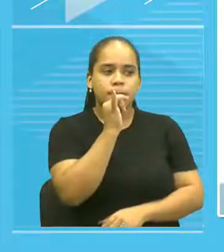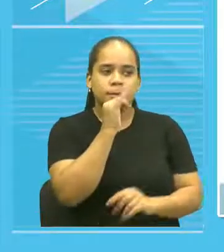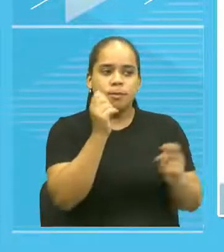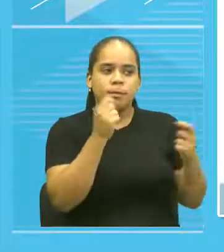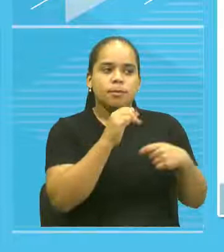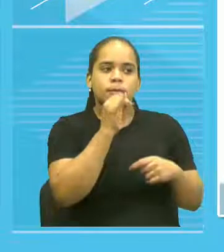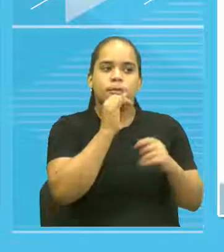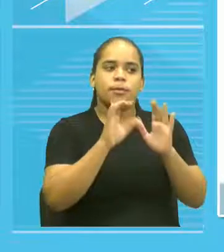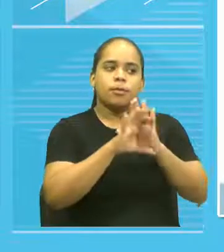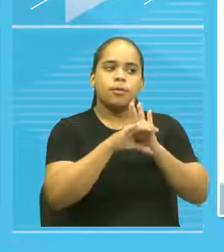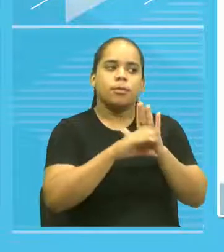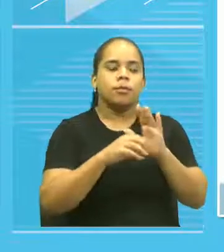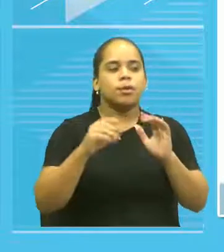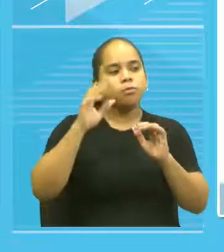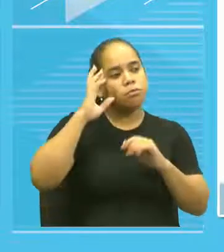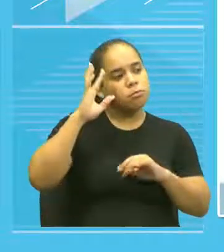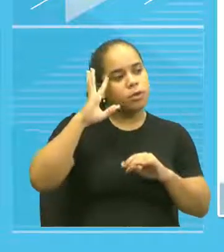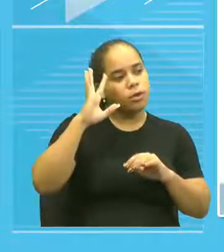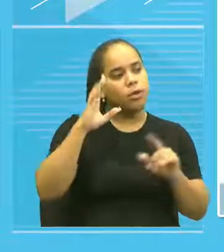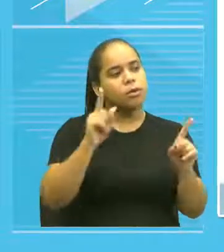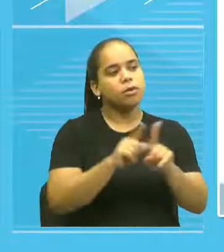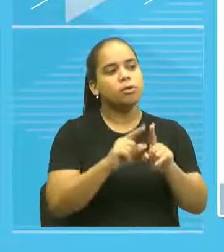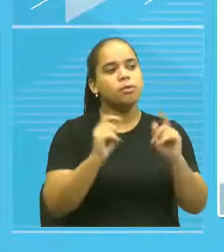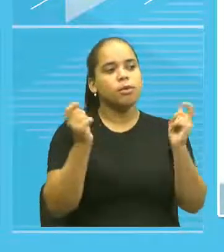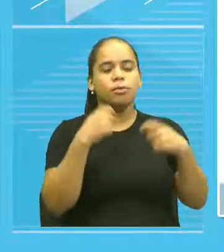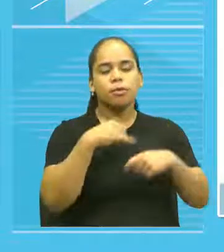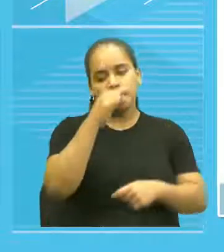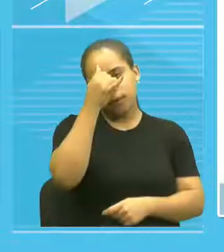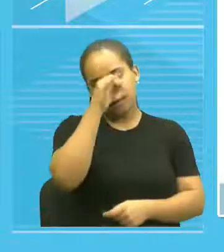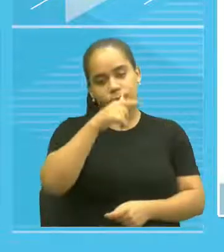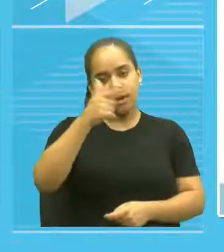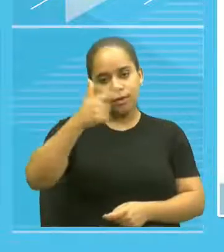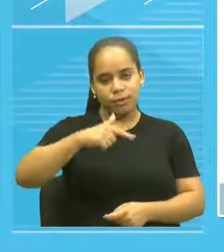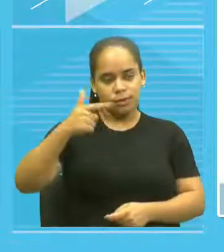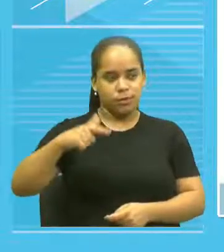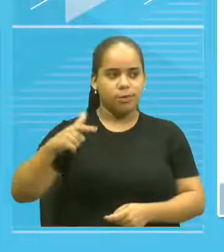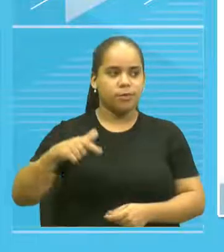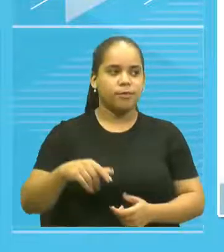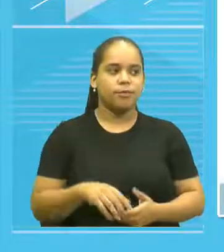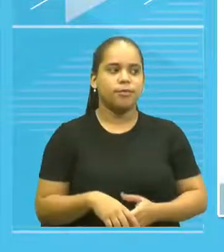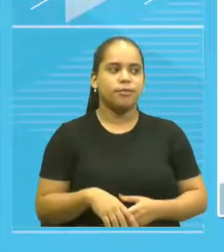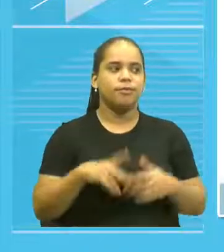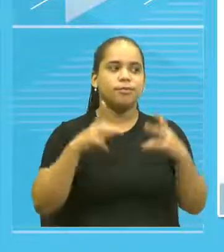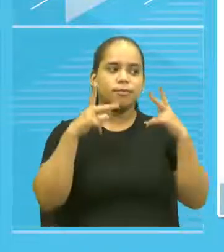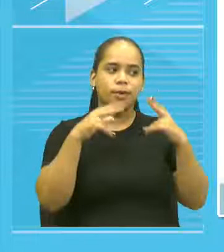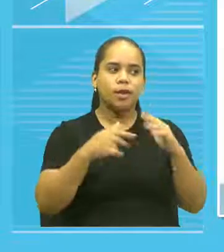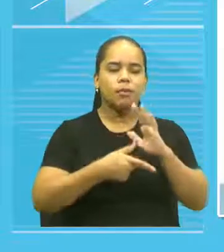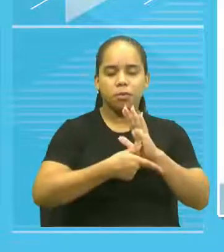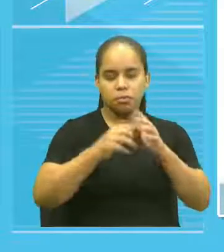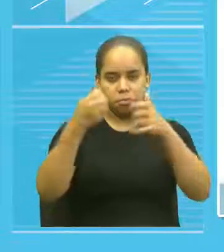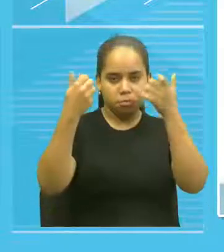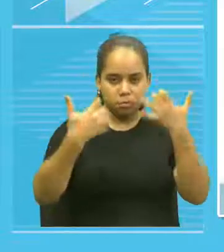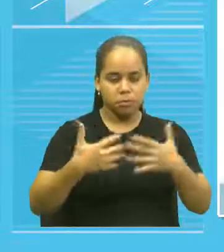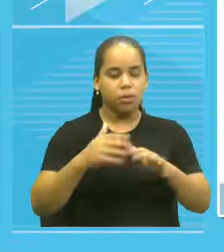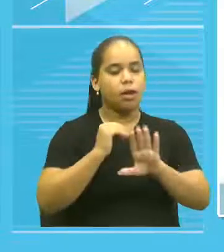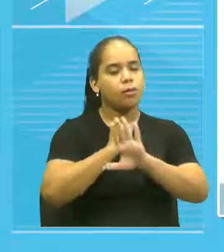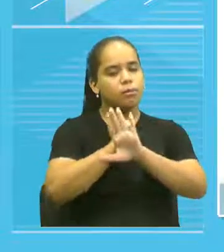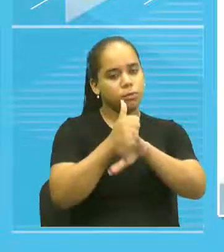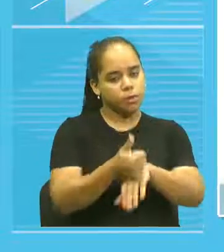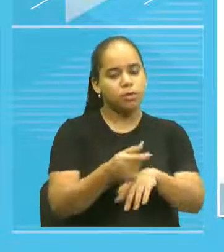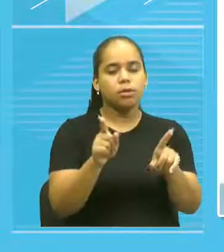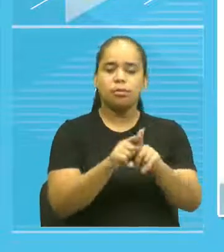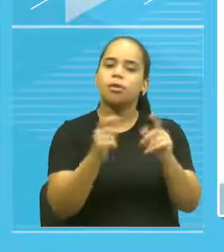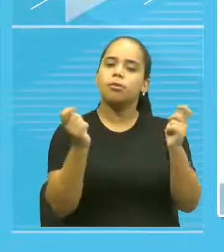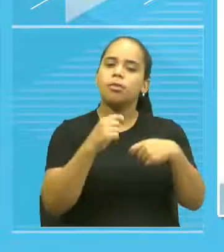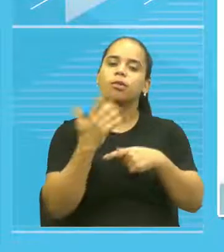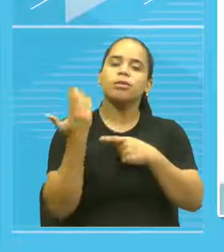exemplificação de um conceito abstrato ou mesmo para de dar uma repetição o Bingo acertei assim como a pera aí fazer a metonímia pode te ajudar